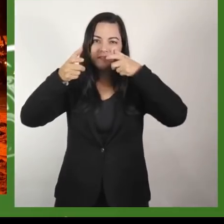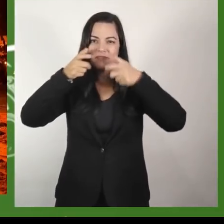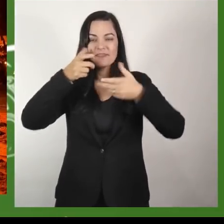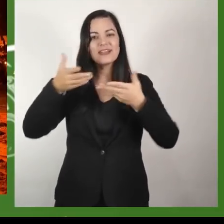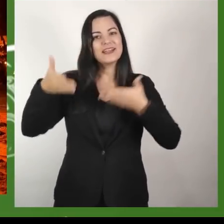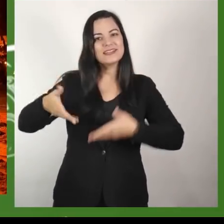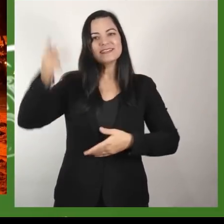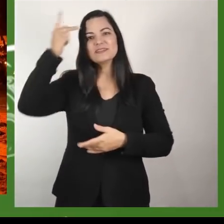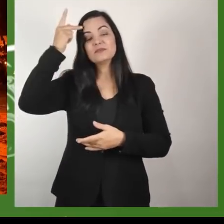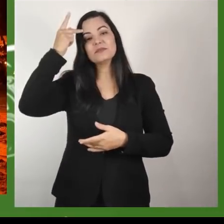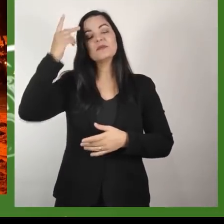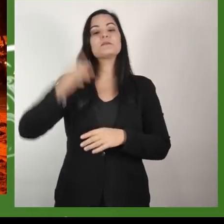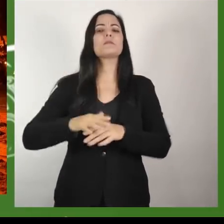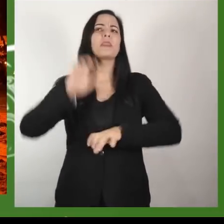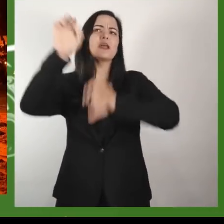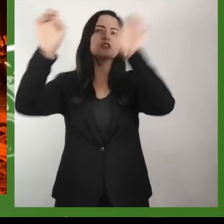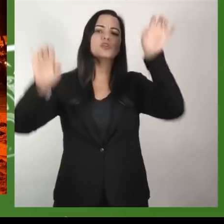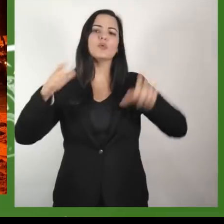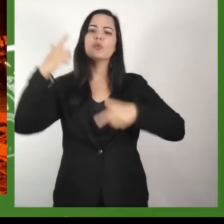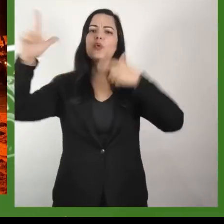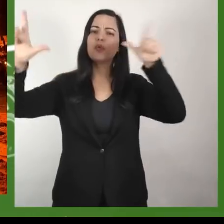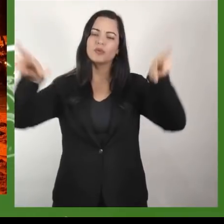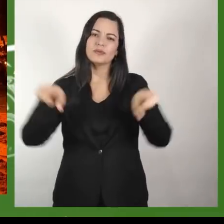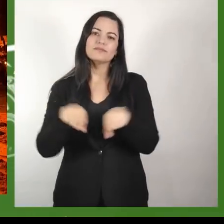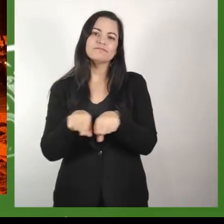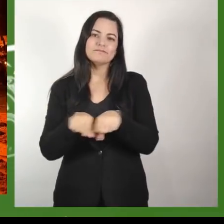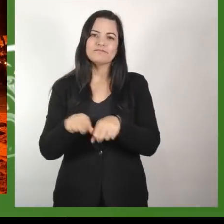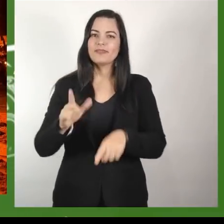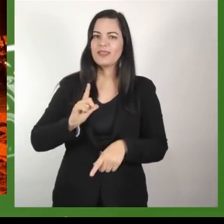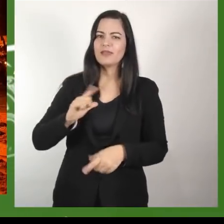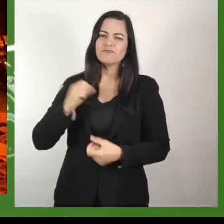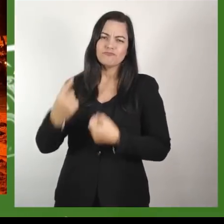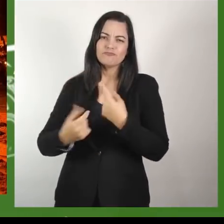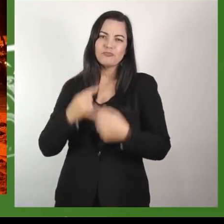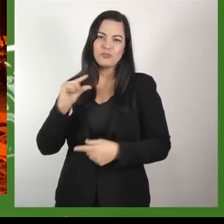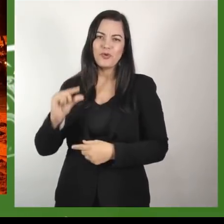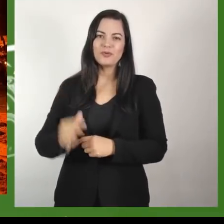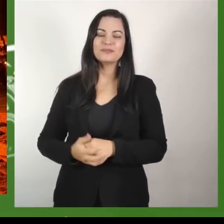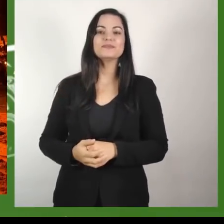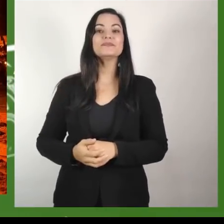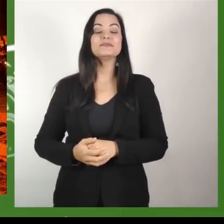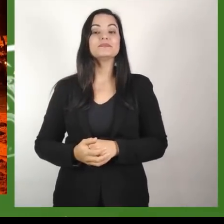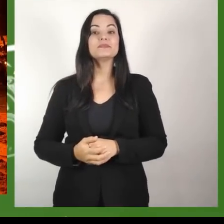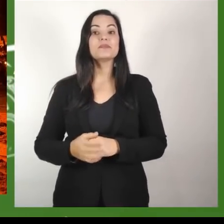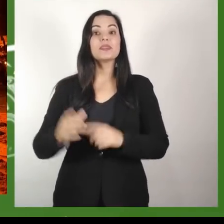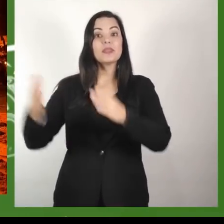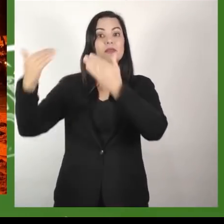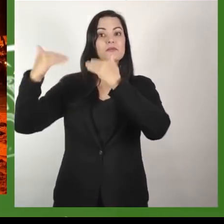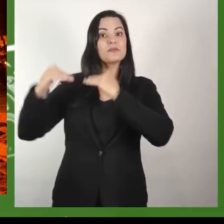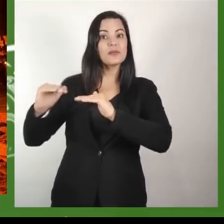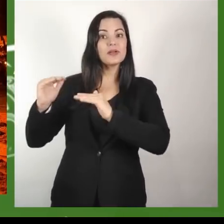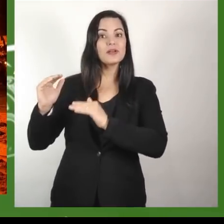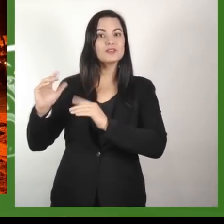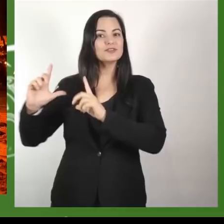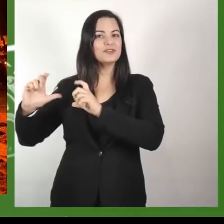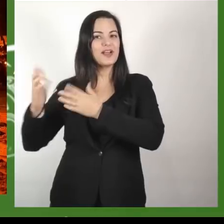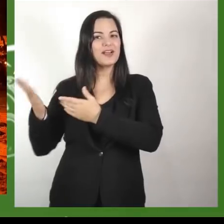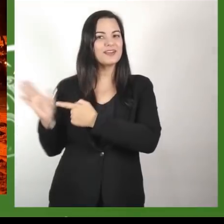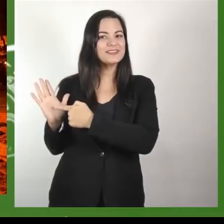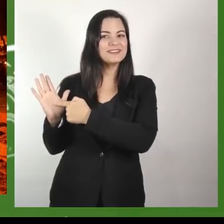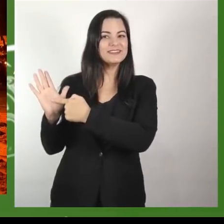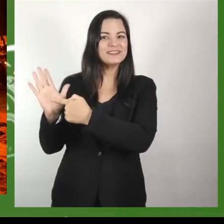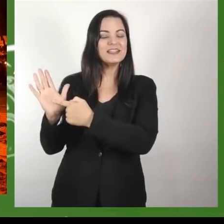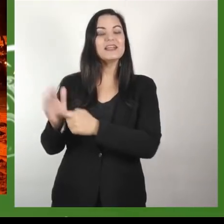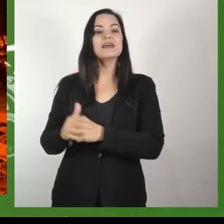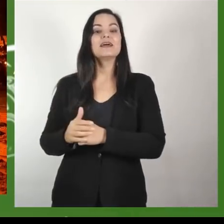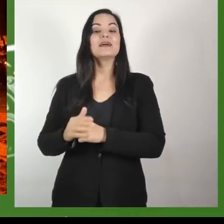também, mas apenas como representação cultural festiva, tá bom? A outra imagem é para mostrar a